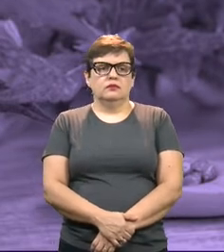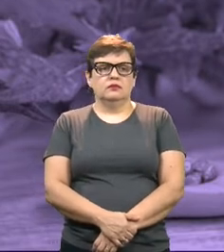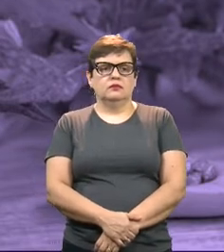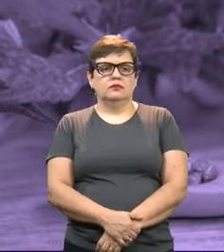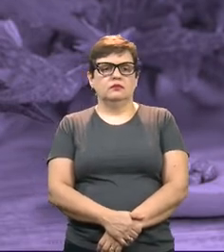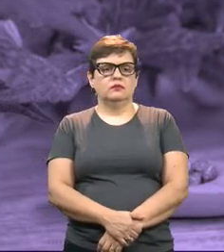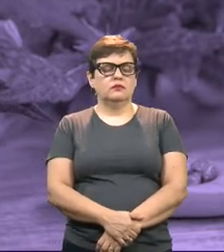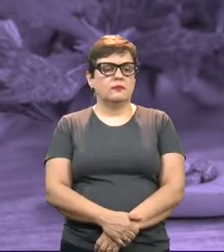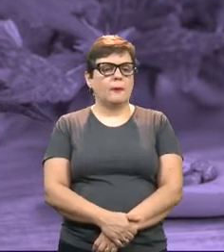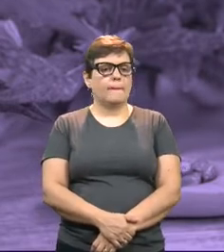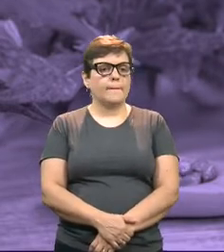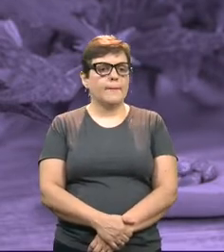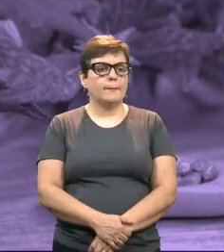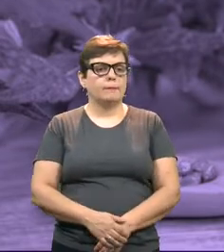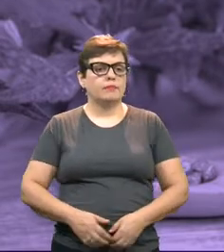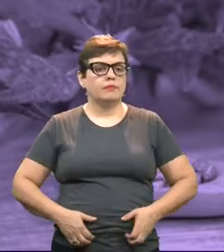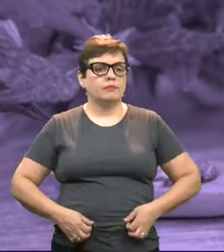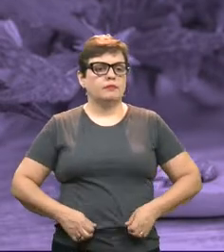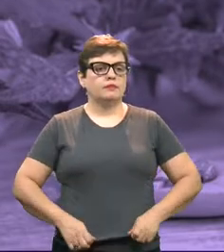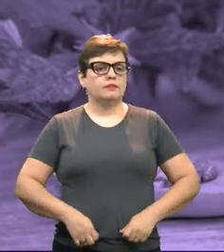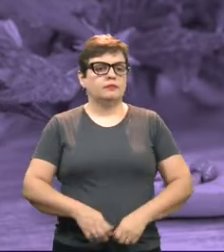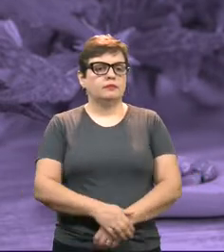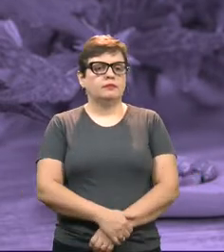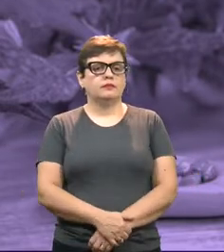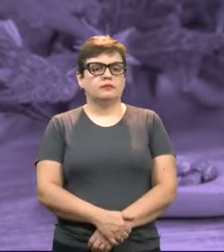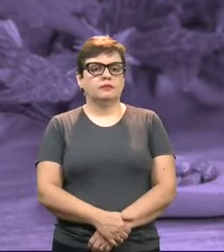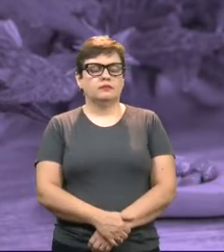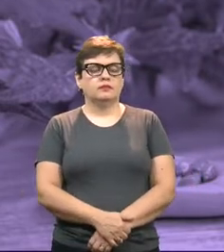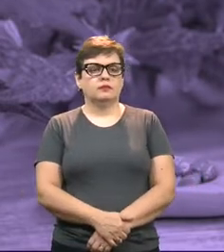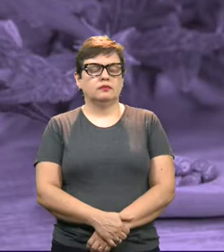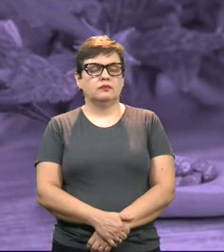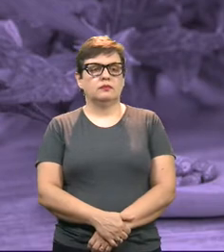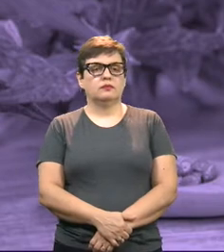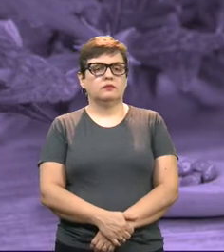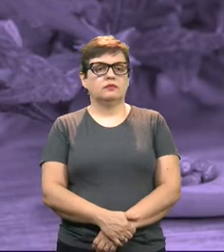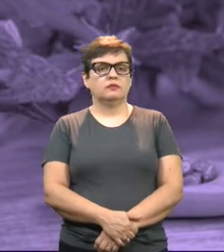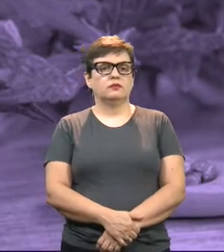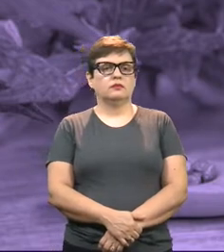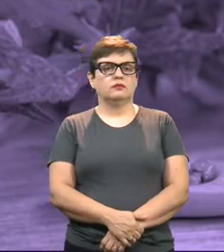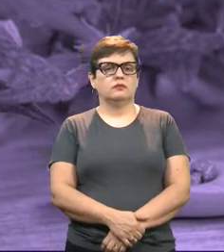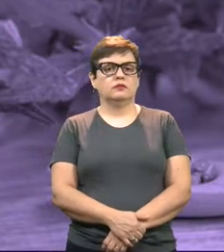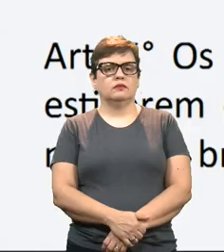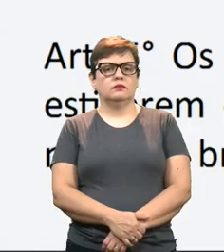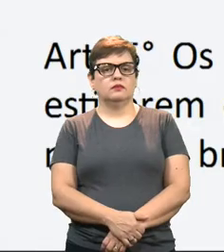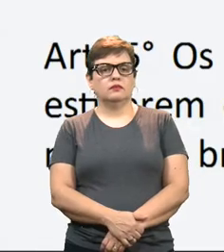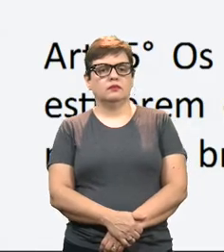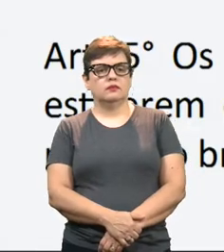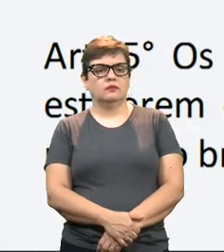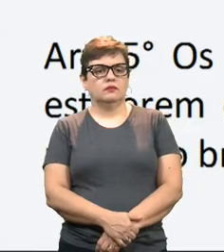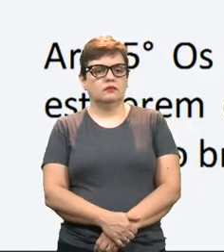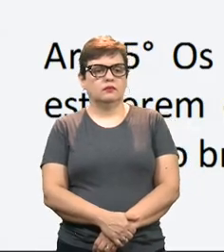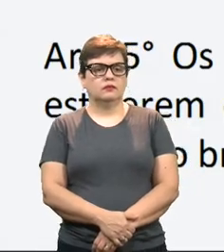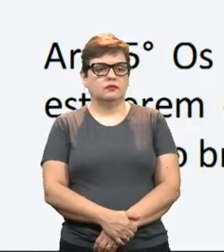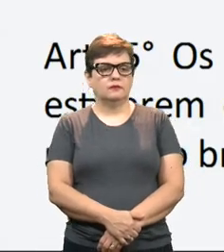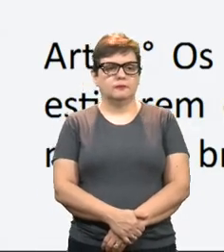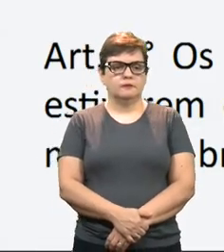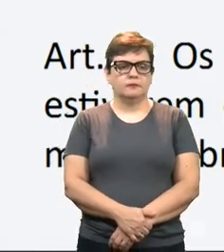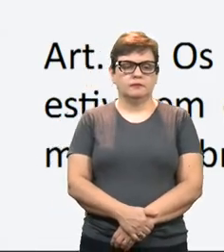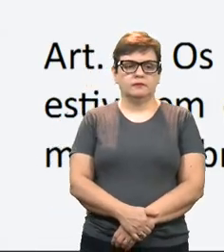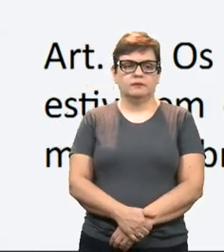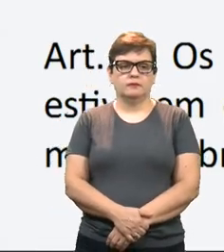Não, eu quero passar para frente. Os slides. Ah, tá. Então, pode passar daí mesmo. Pode segurar, por